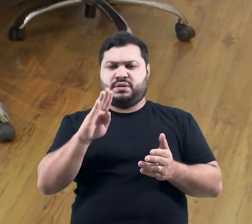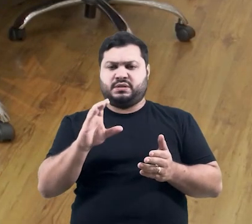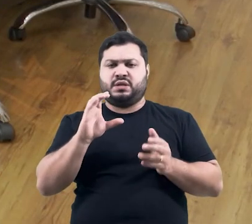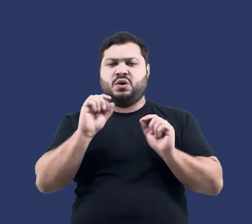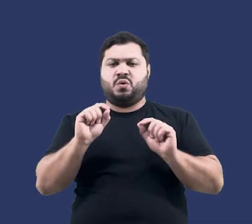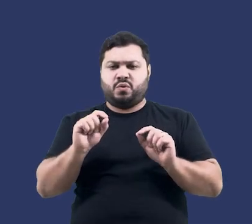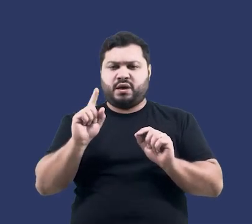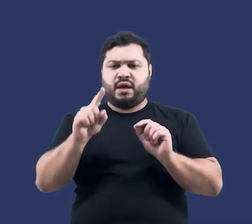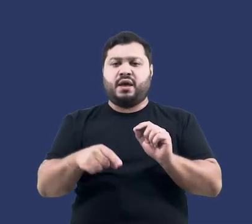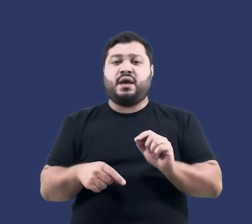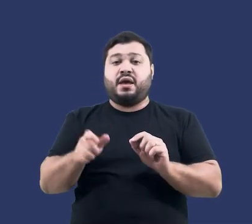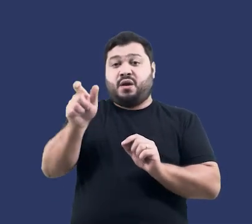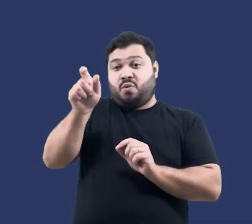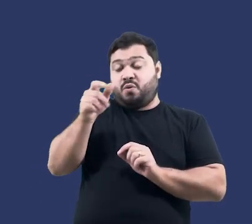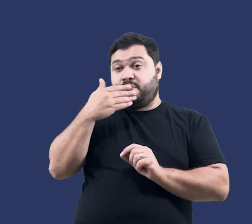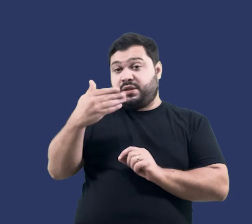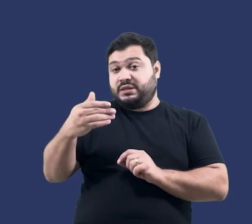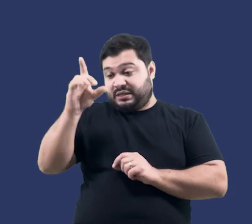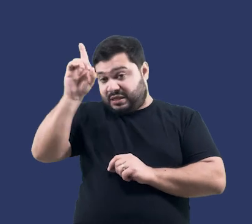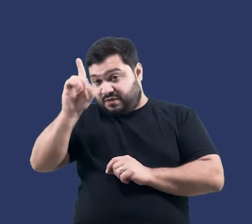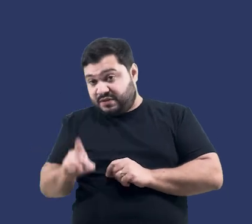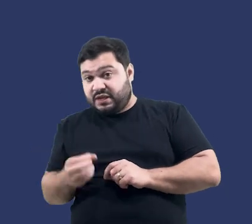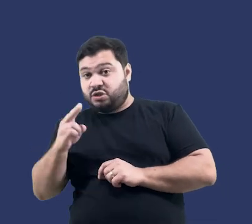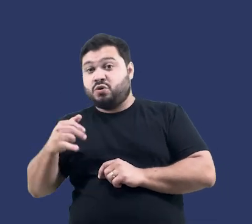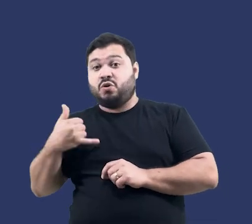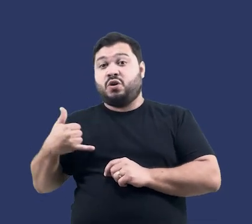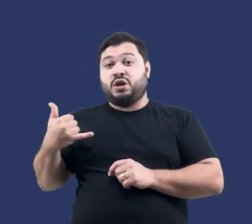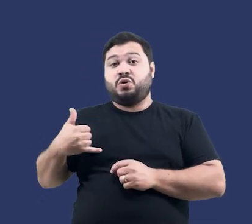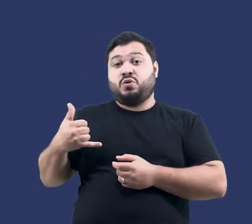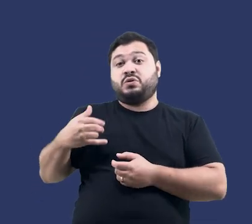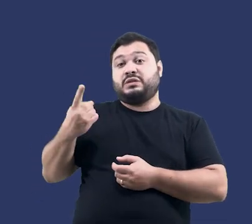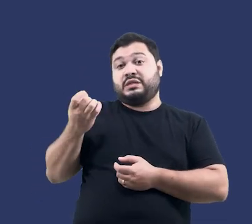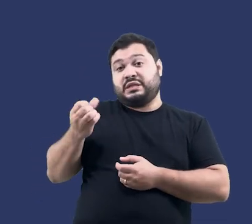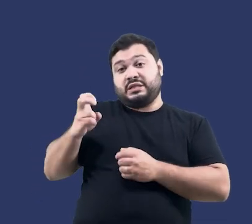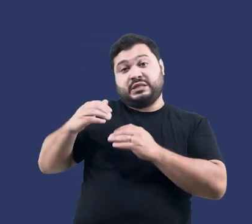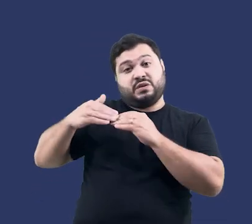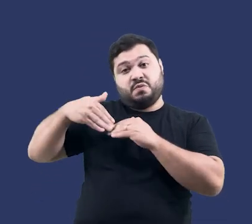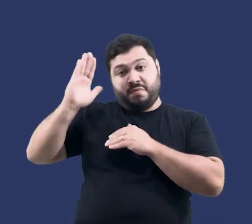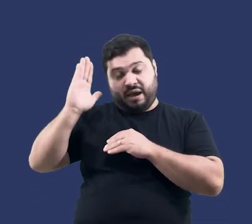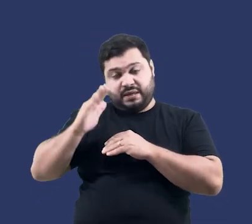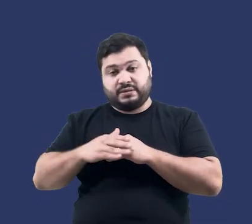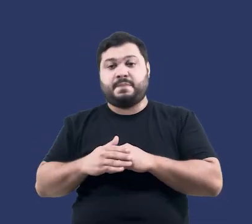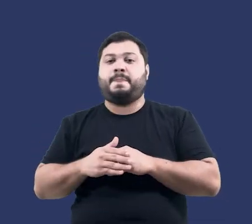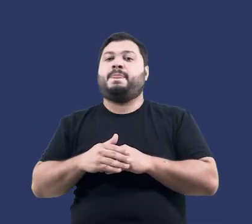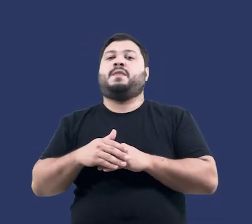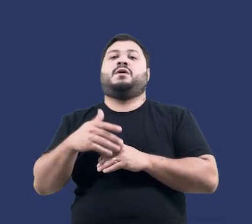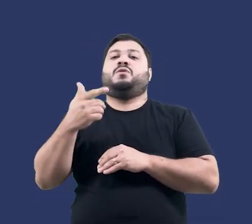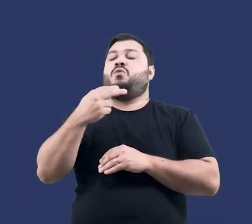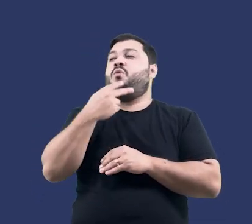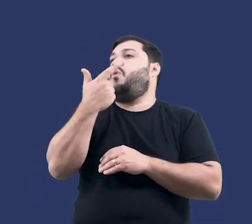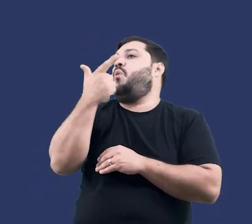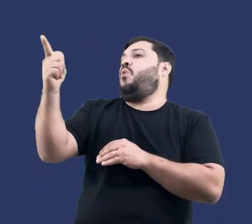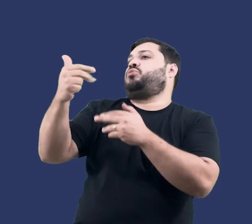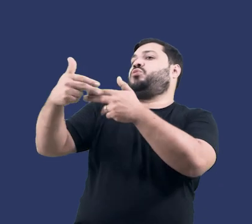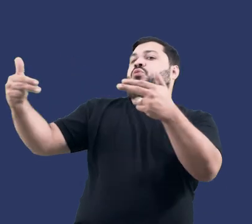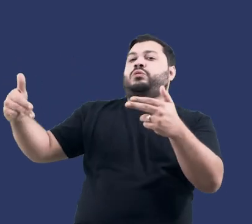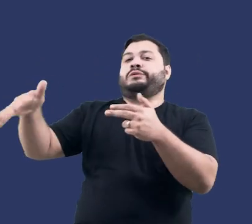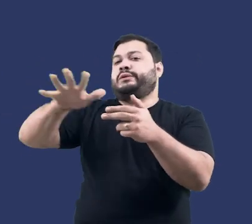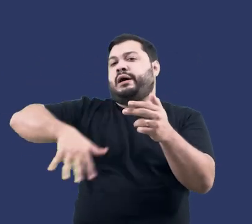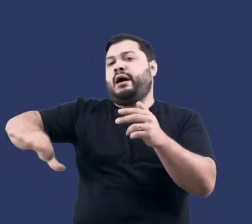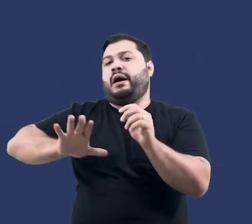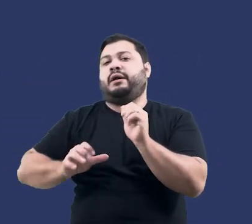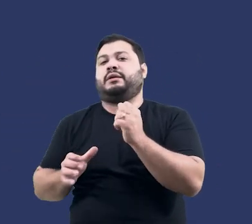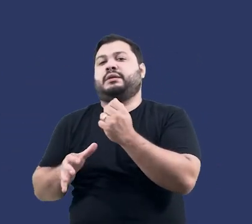BPC. São eles: o requerente deve ser deficiente ou ser idoso com 65 anos ou mais, não receber